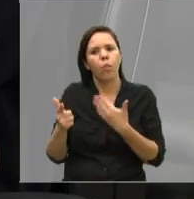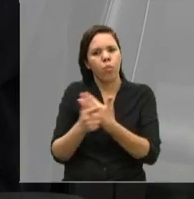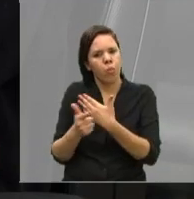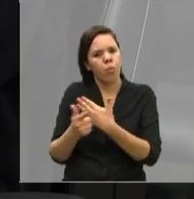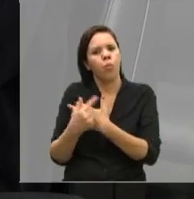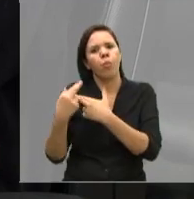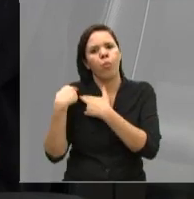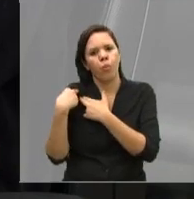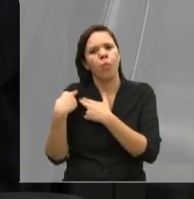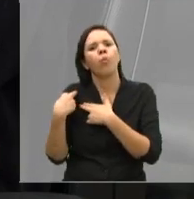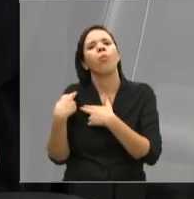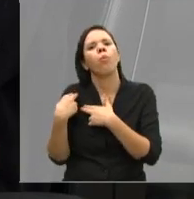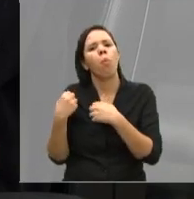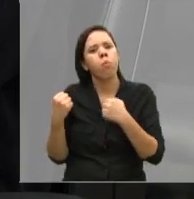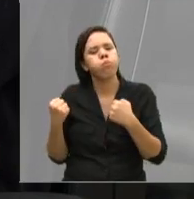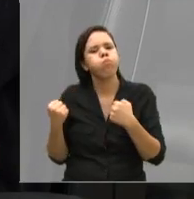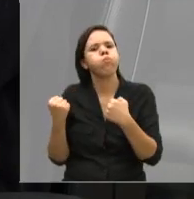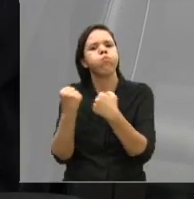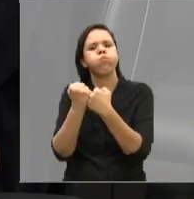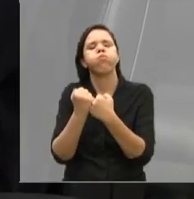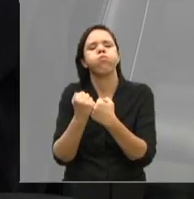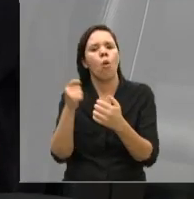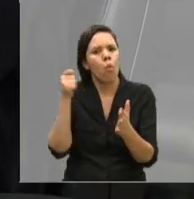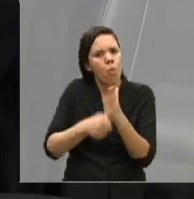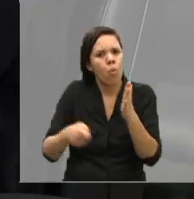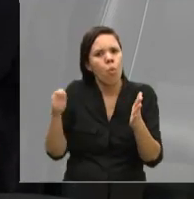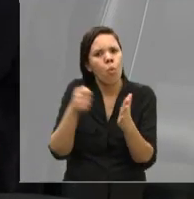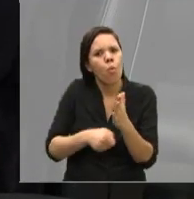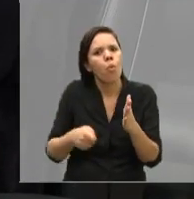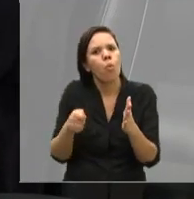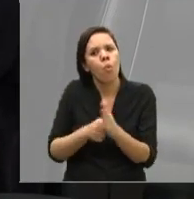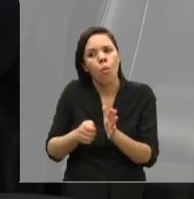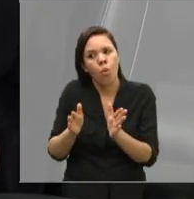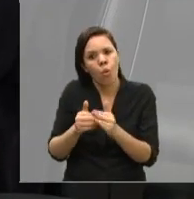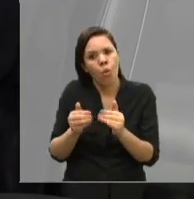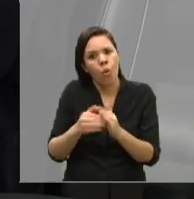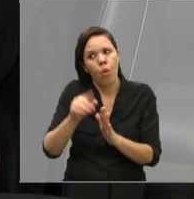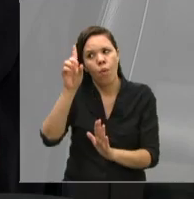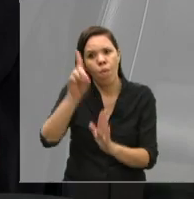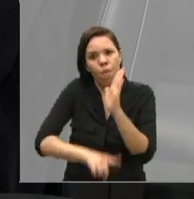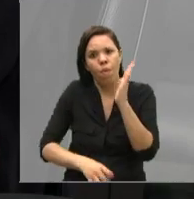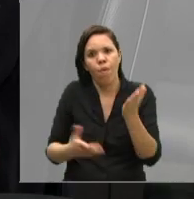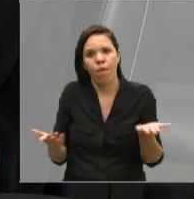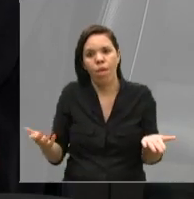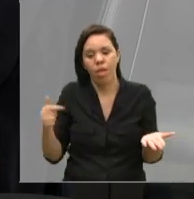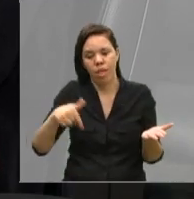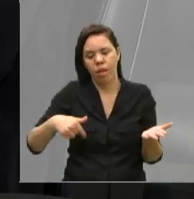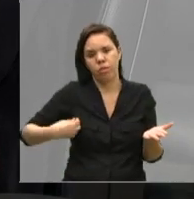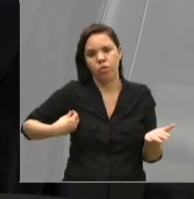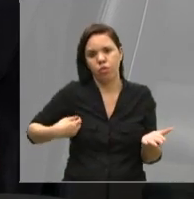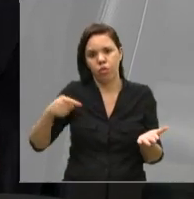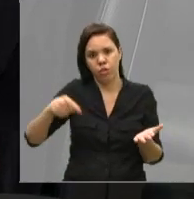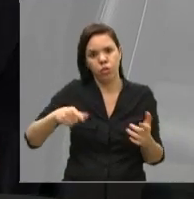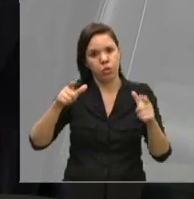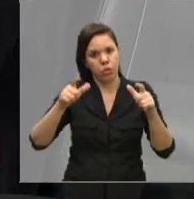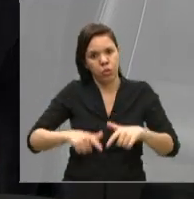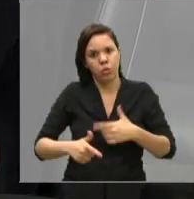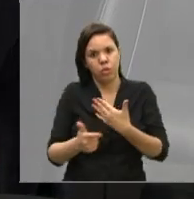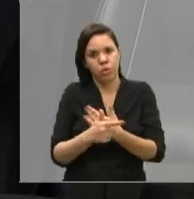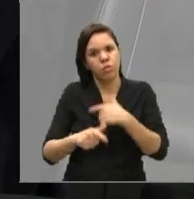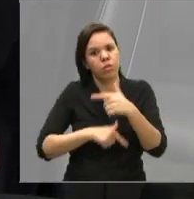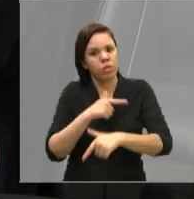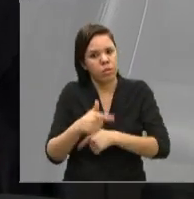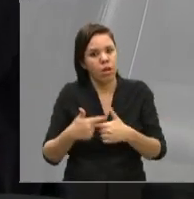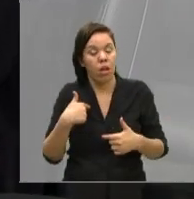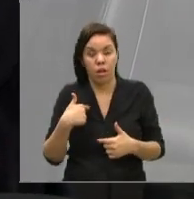ser porta-voz das demandas, das lutas, das reivindicações. Então eu entendo que estar aqui no plenário, ocupando esse espaço, eu